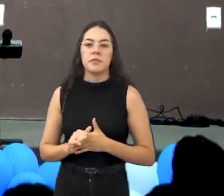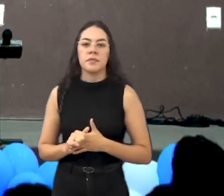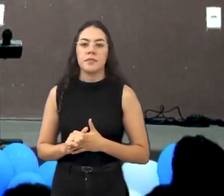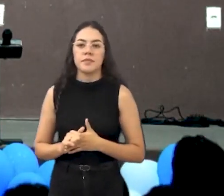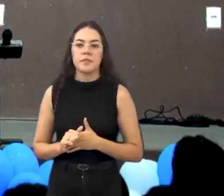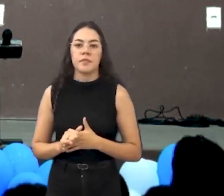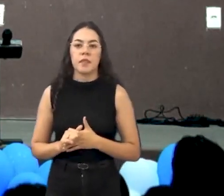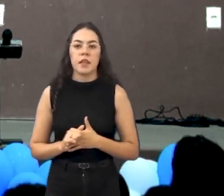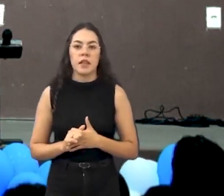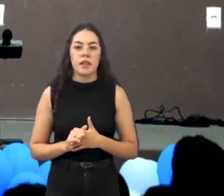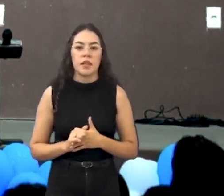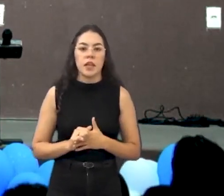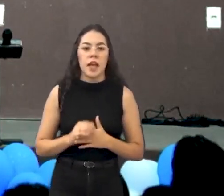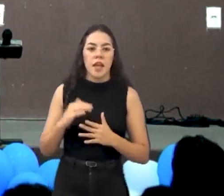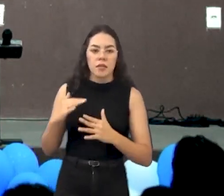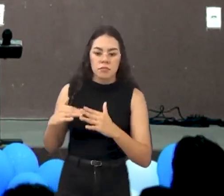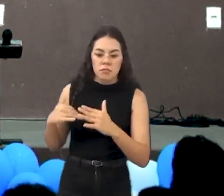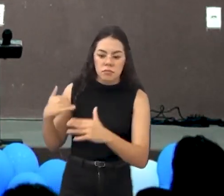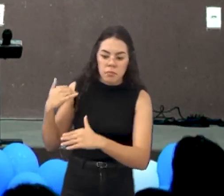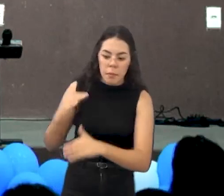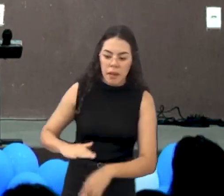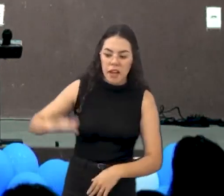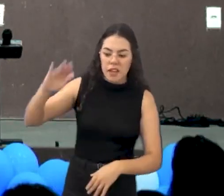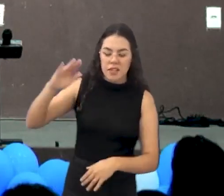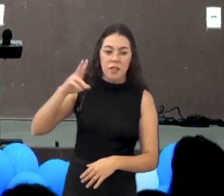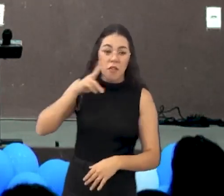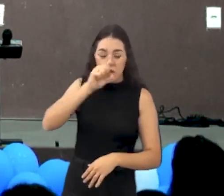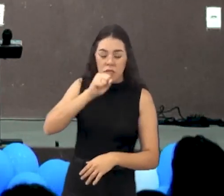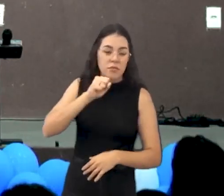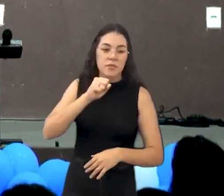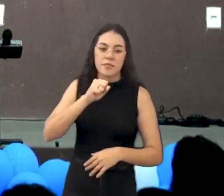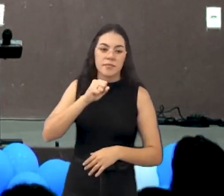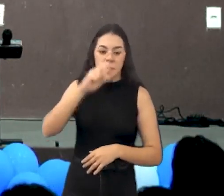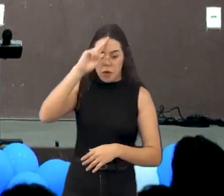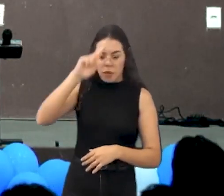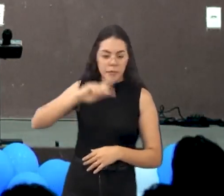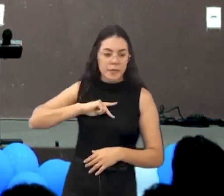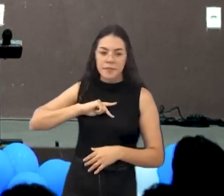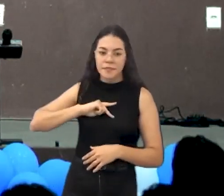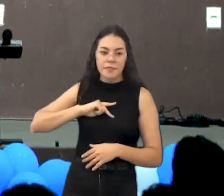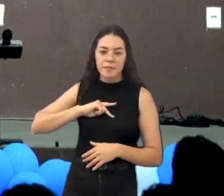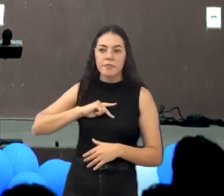Você não avança por força sua.